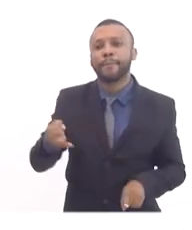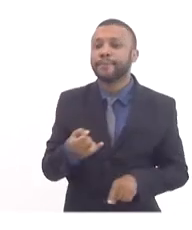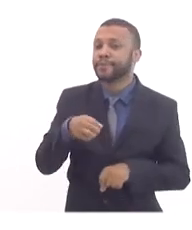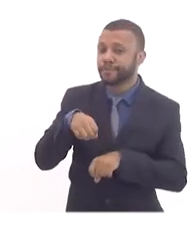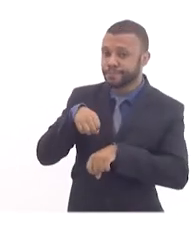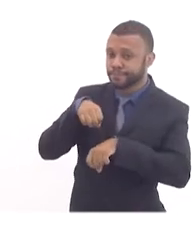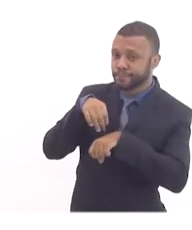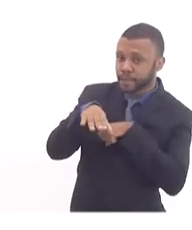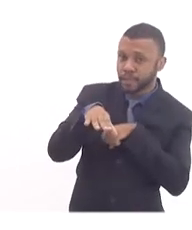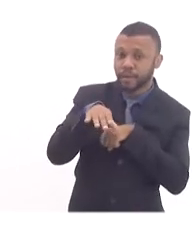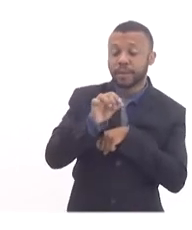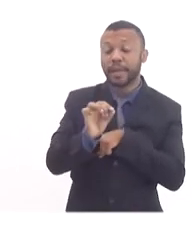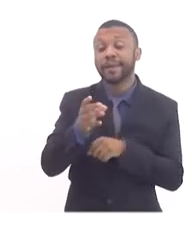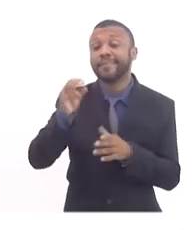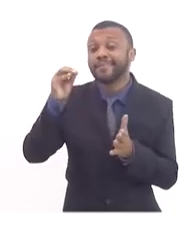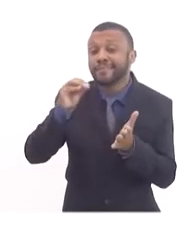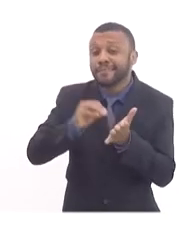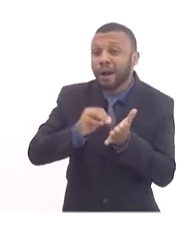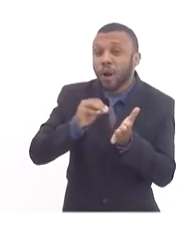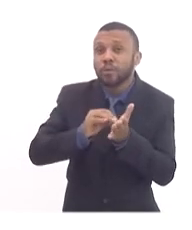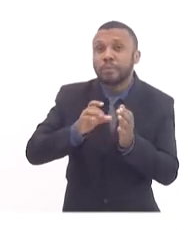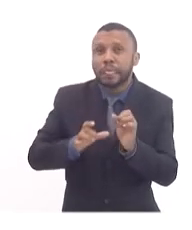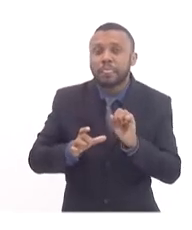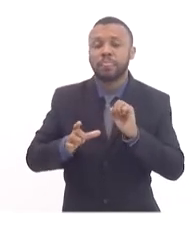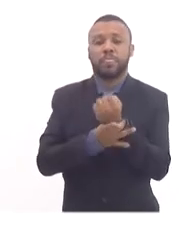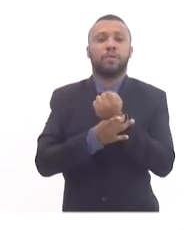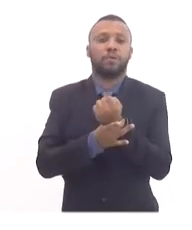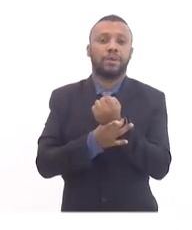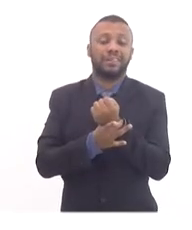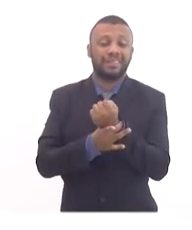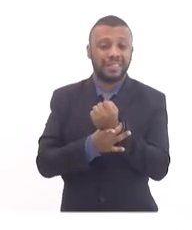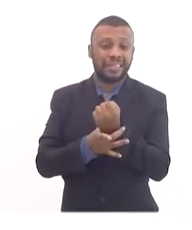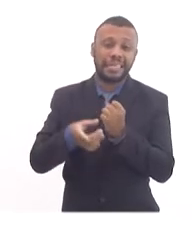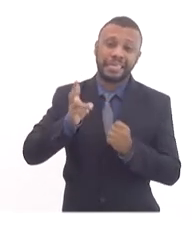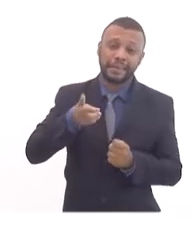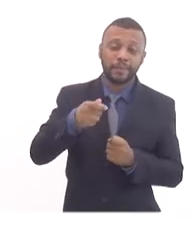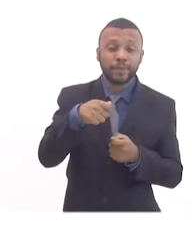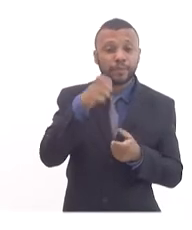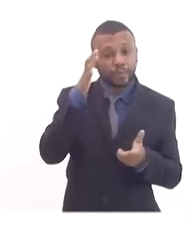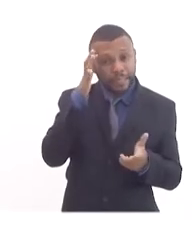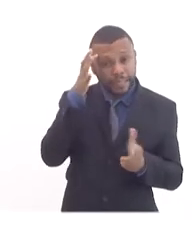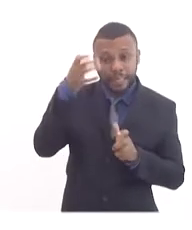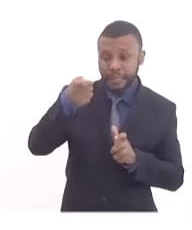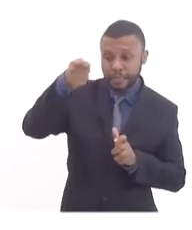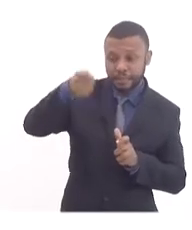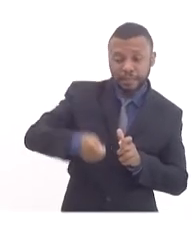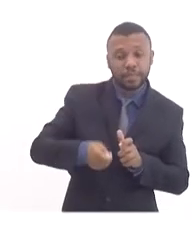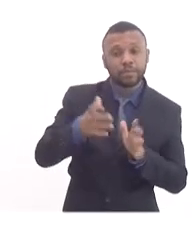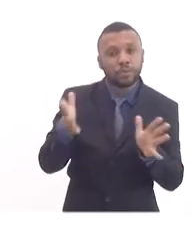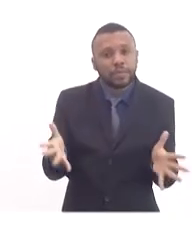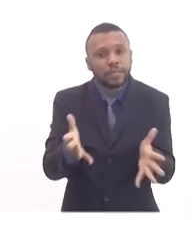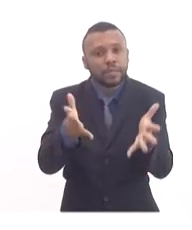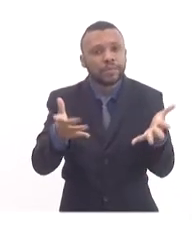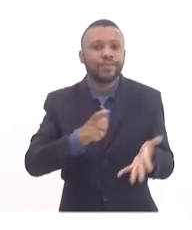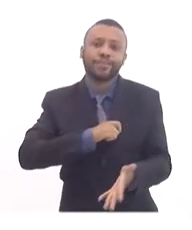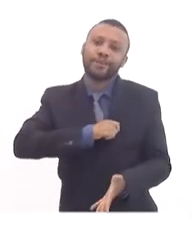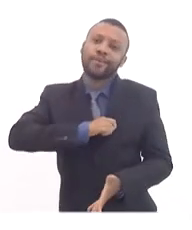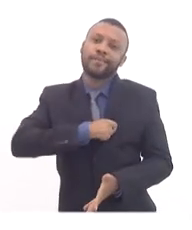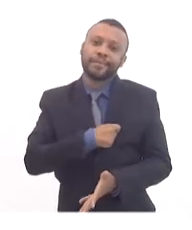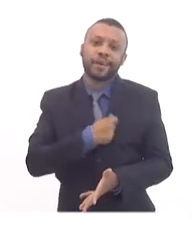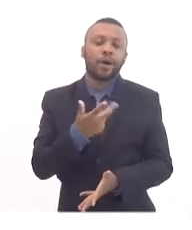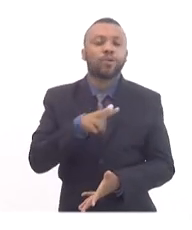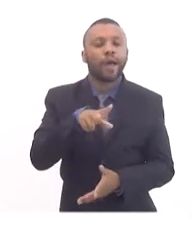aqui que o que me deixa insegura cada vez que tenho que decidir sobre o incentivo fiscal e não larga por incentivo fiscal comece